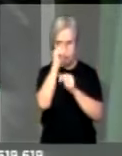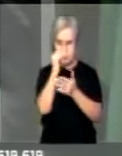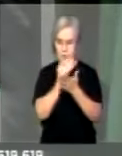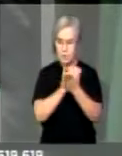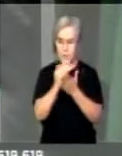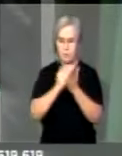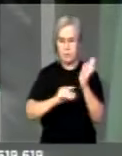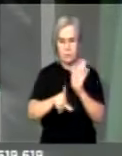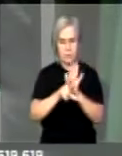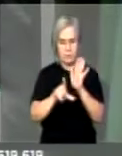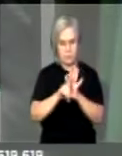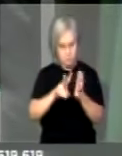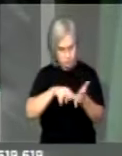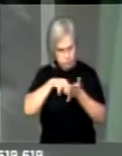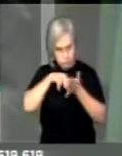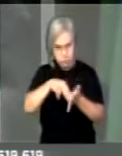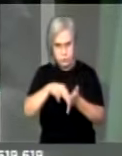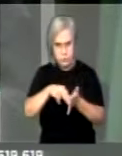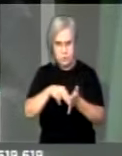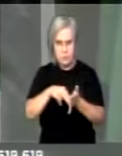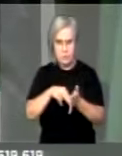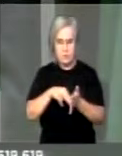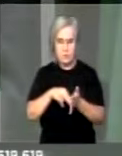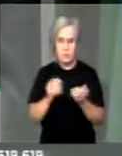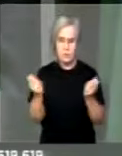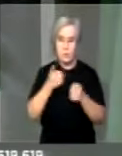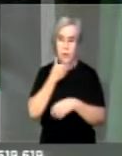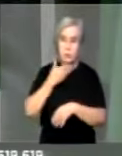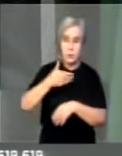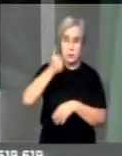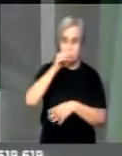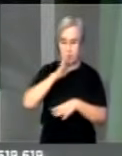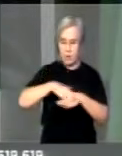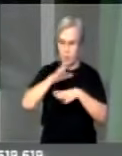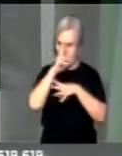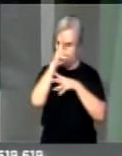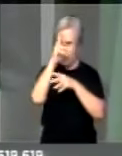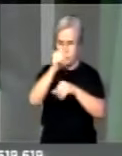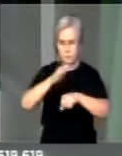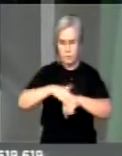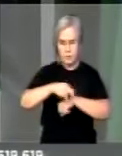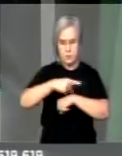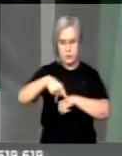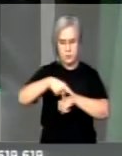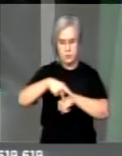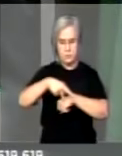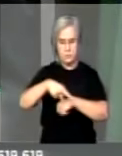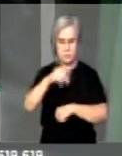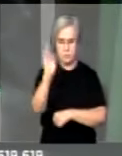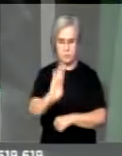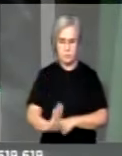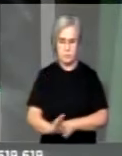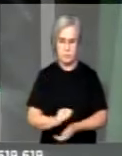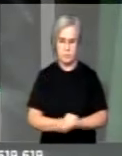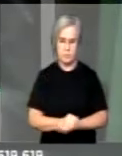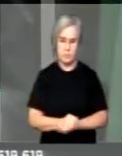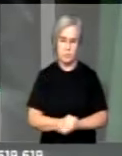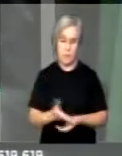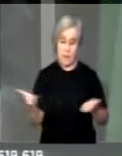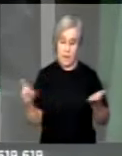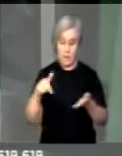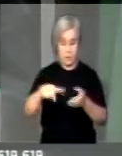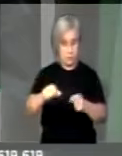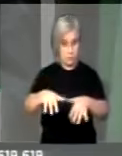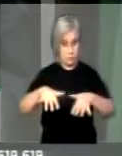leis para que a nossa nação cada vez fique mais forte e melhore. Aqui nesse